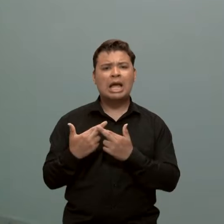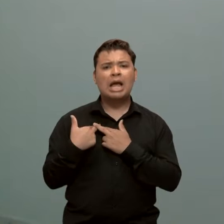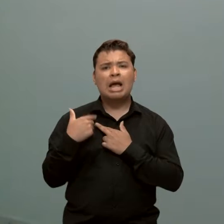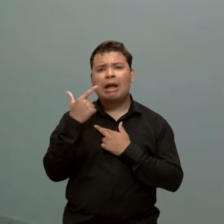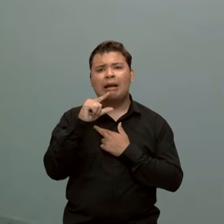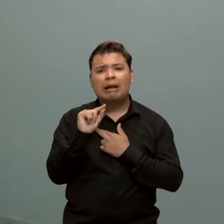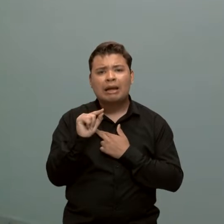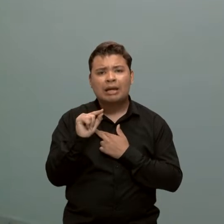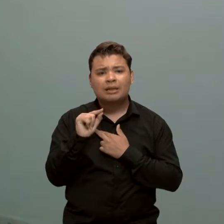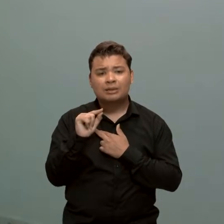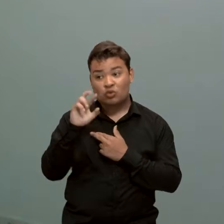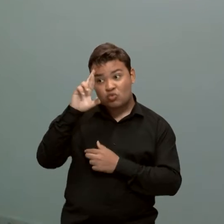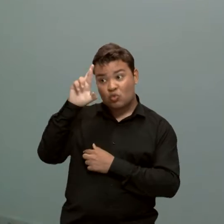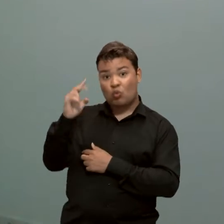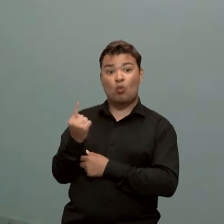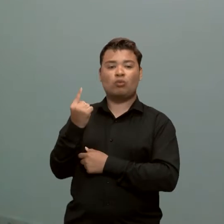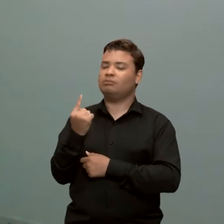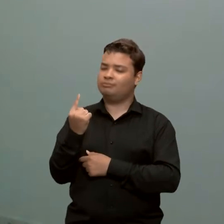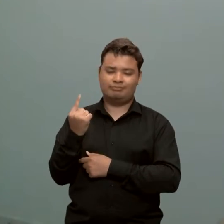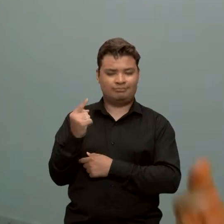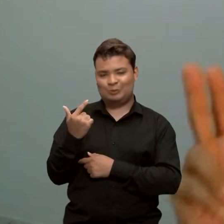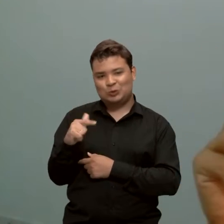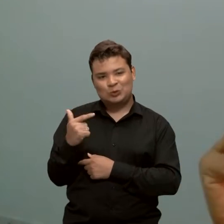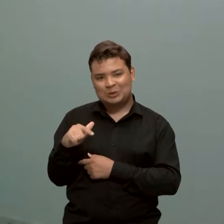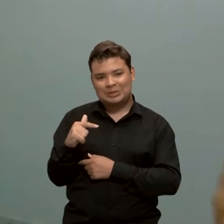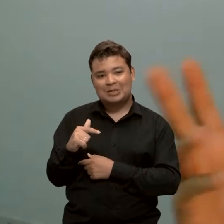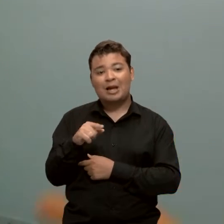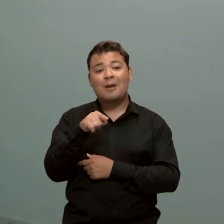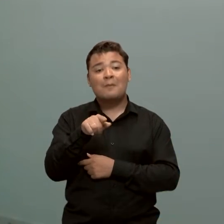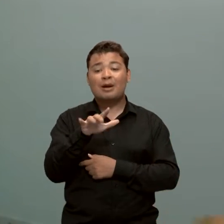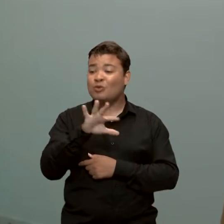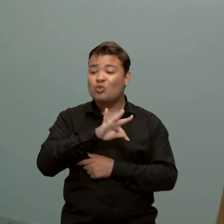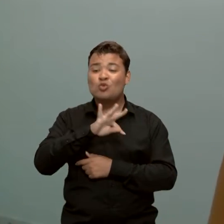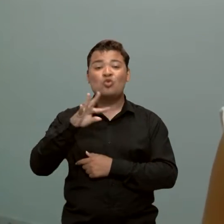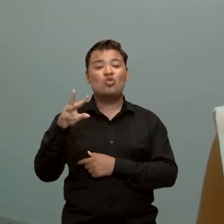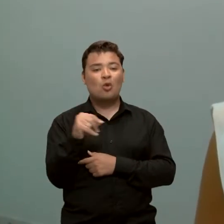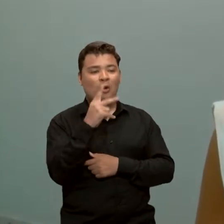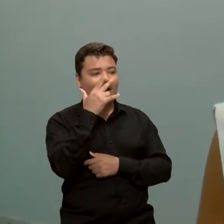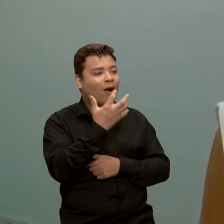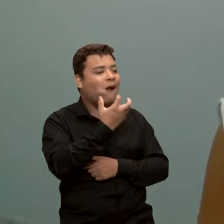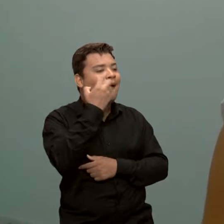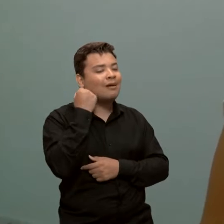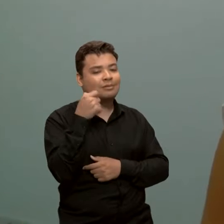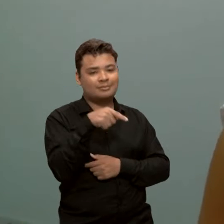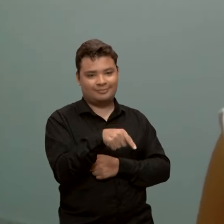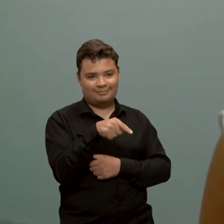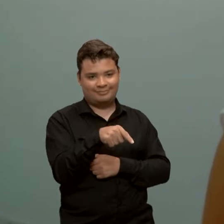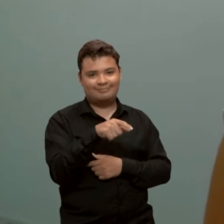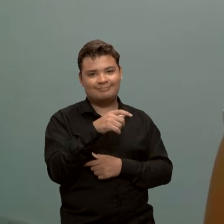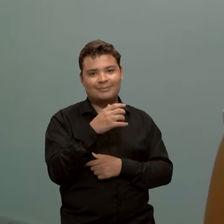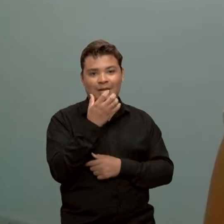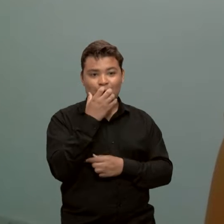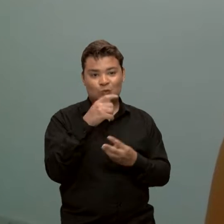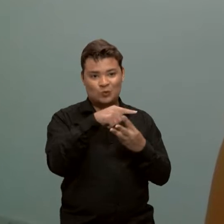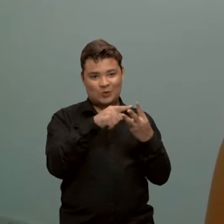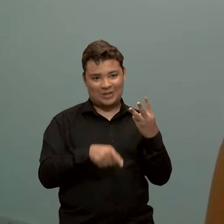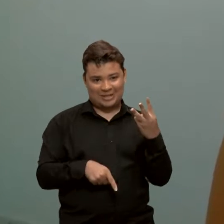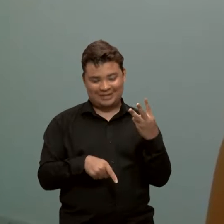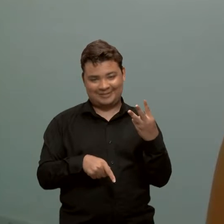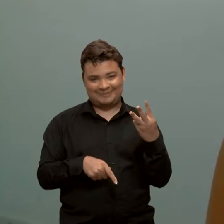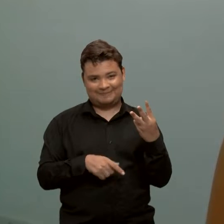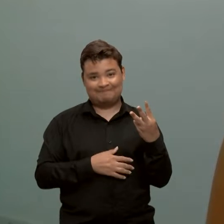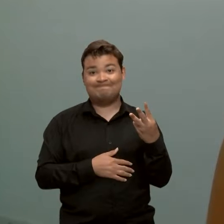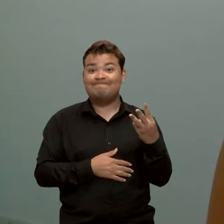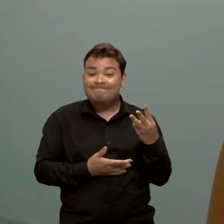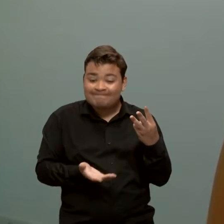cachorro? Ele não tem um dono único, mas todos, de alguma forma, adotaram, né, aos 3 cachorros que estão ali na casa.